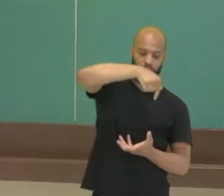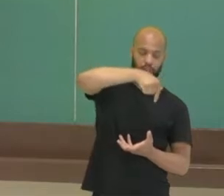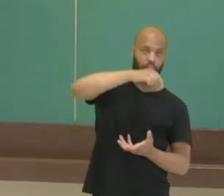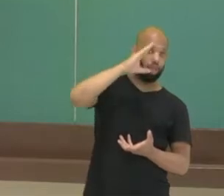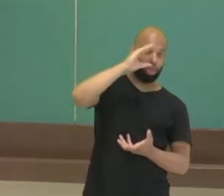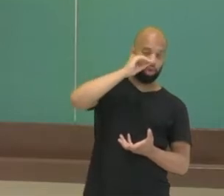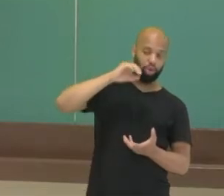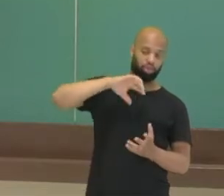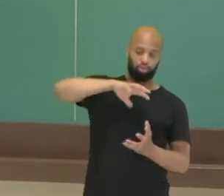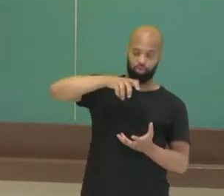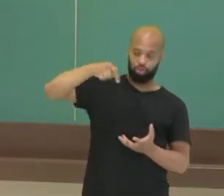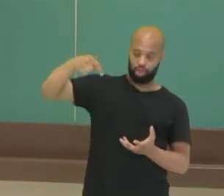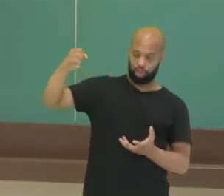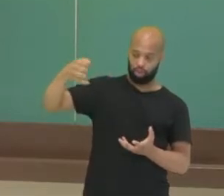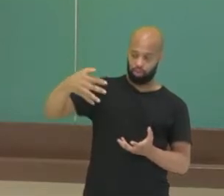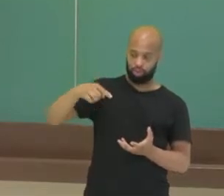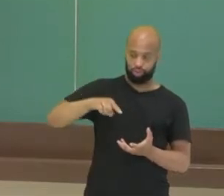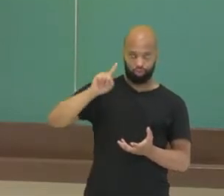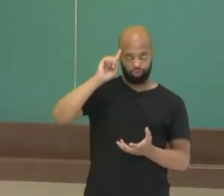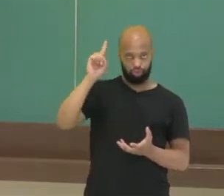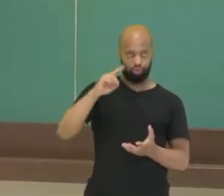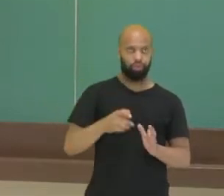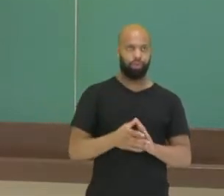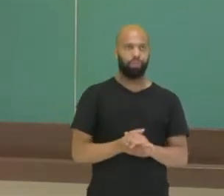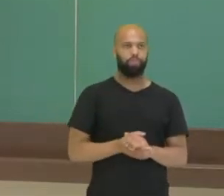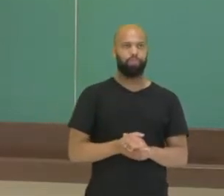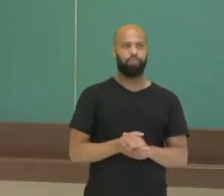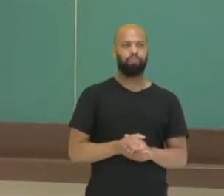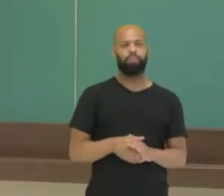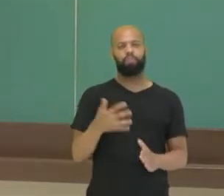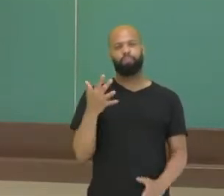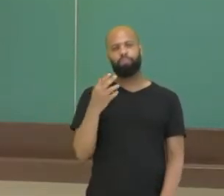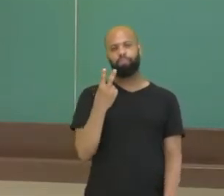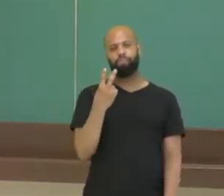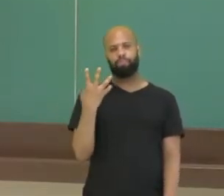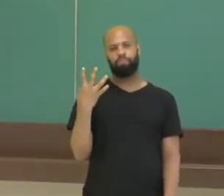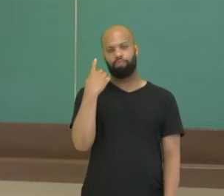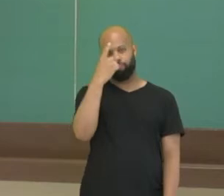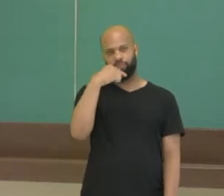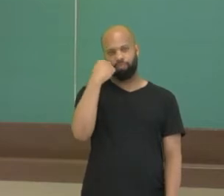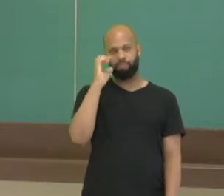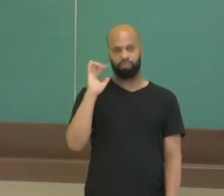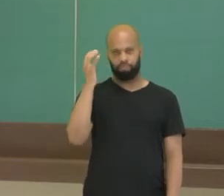dia, beleza? Esse movimento leva em torno de 24 horas.